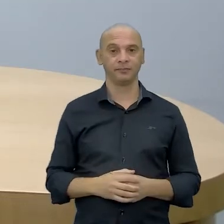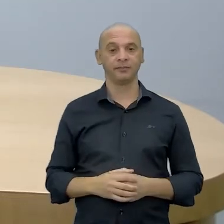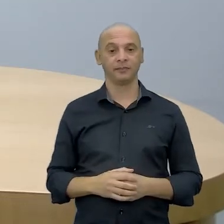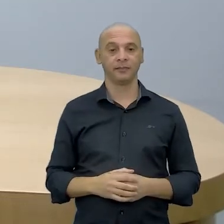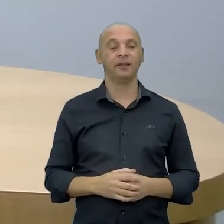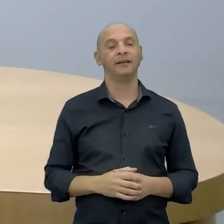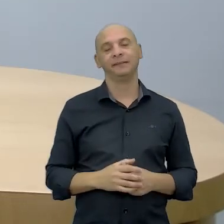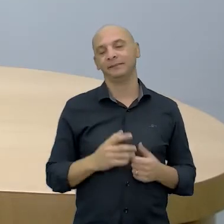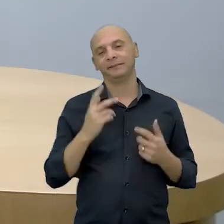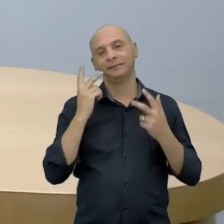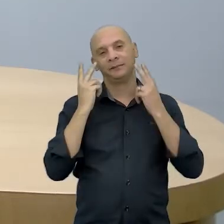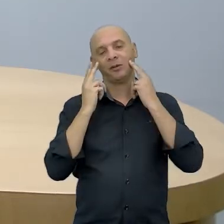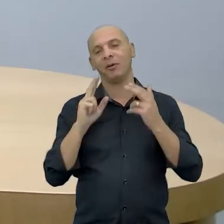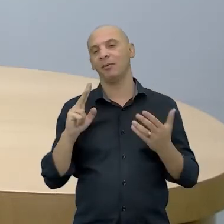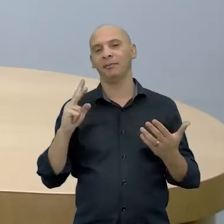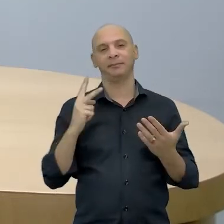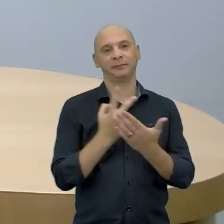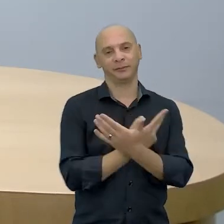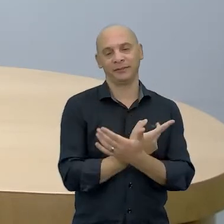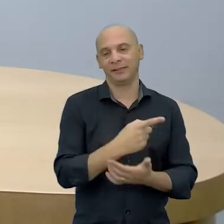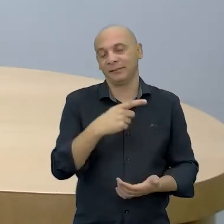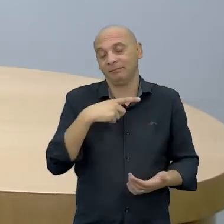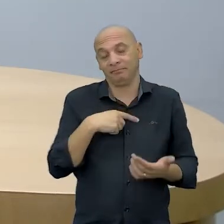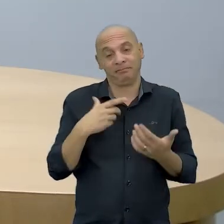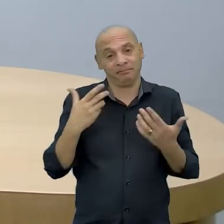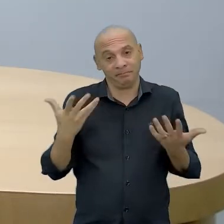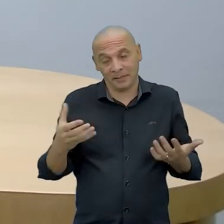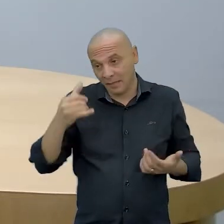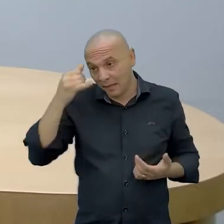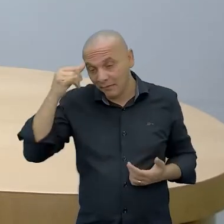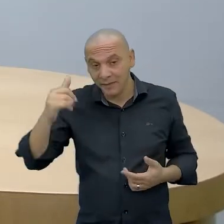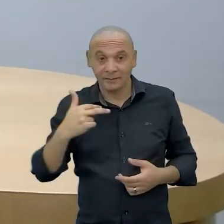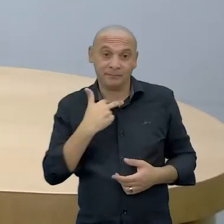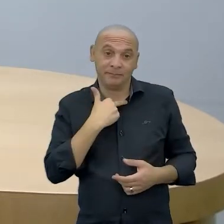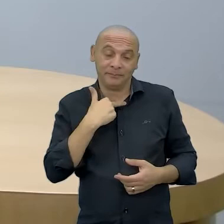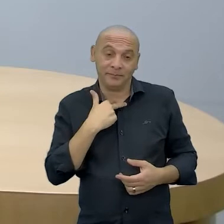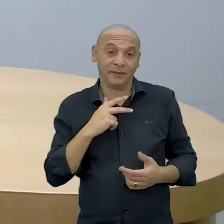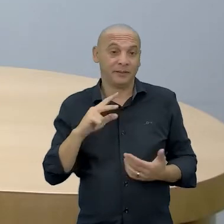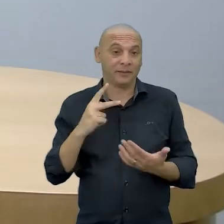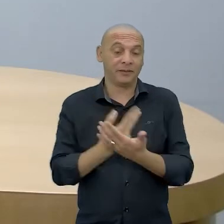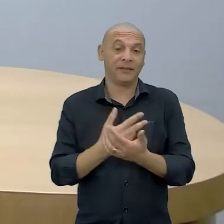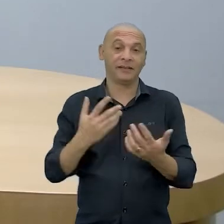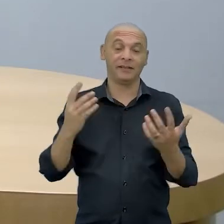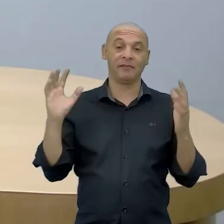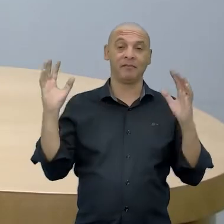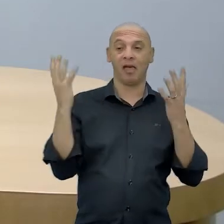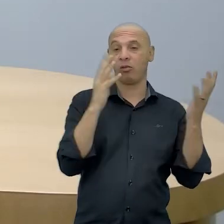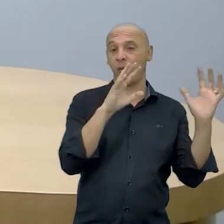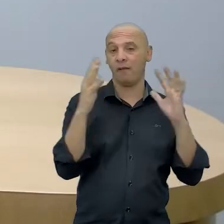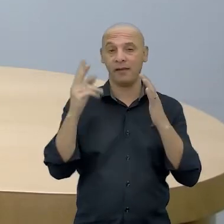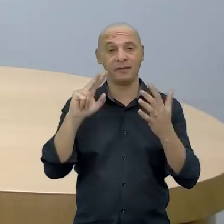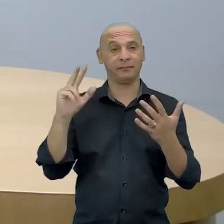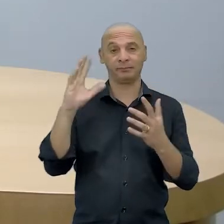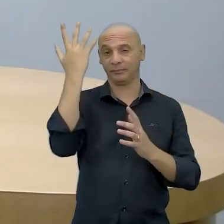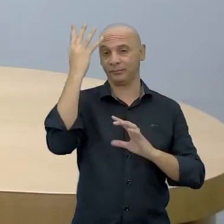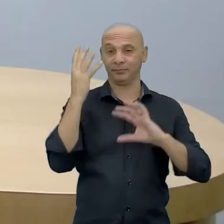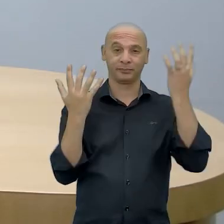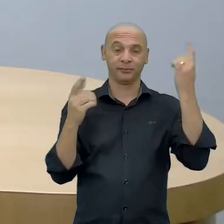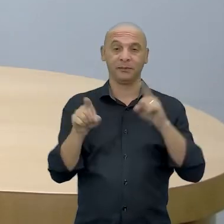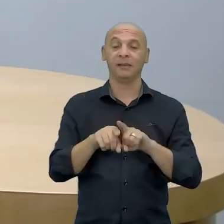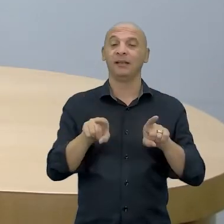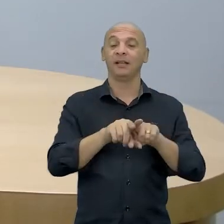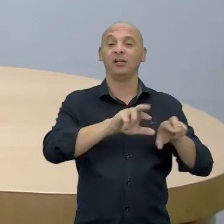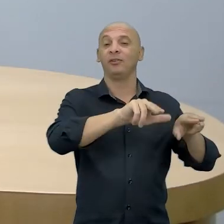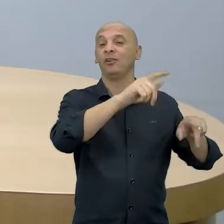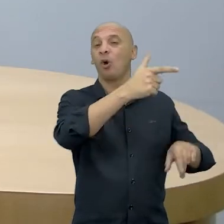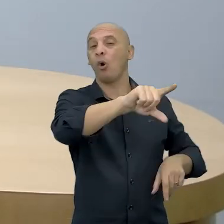catástrofes naturais o ser humano não tem como evitar, né, e sim, né, se resguardar. Mas tem outras